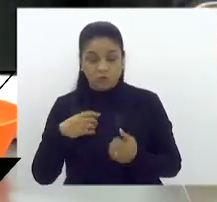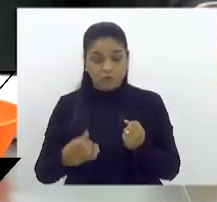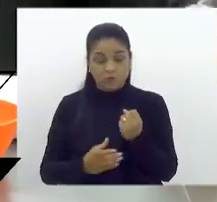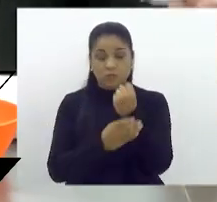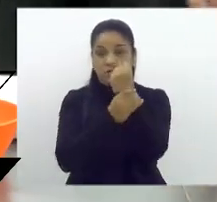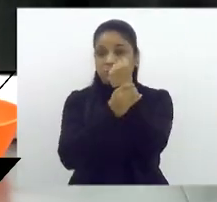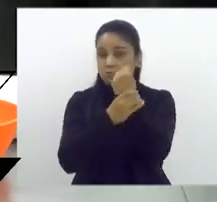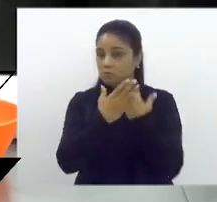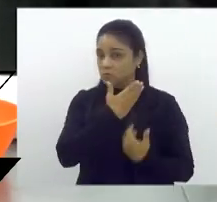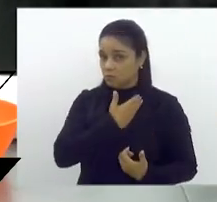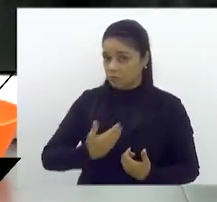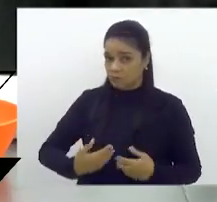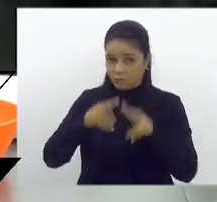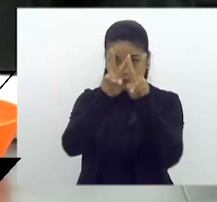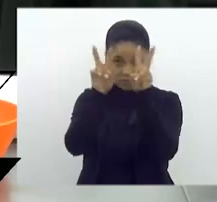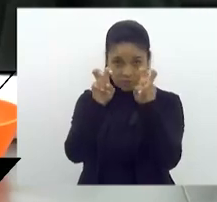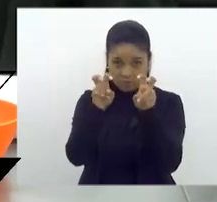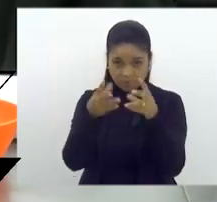pública.